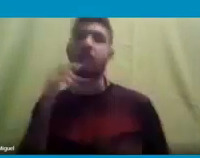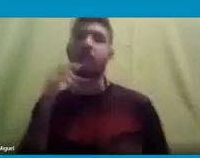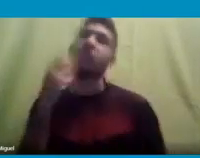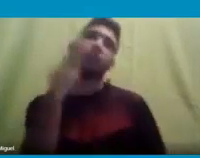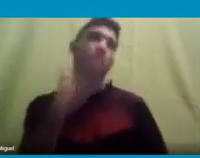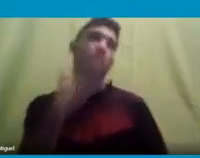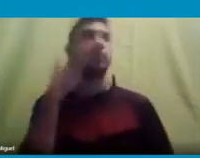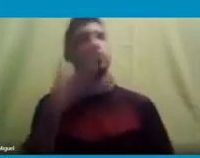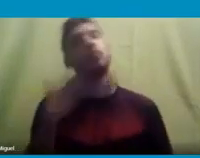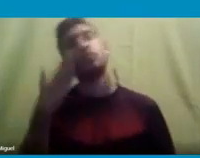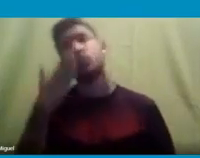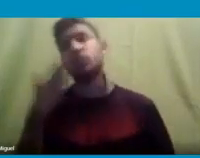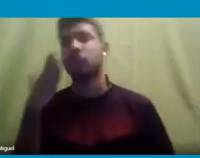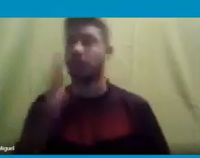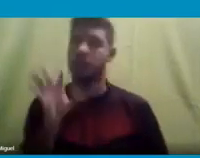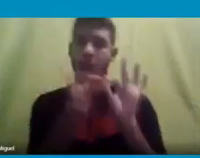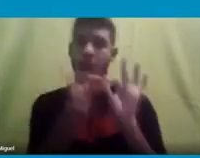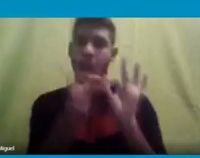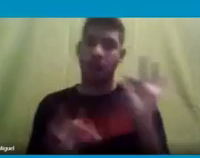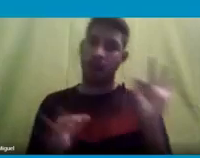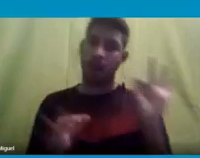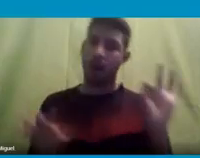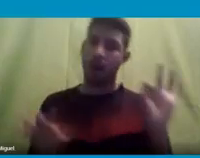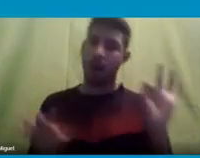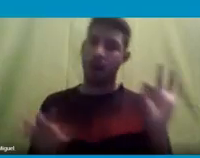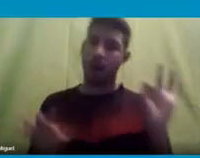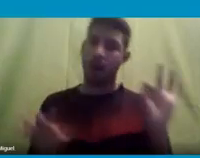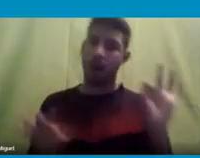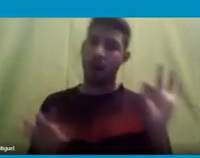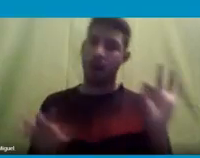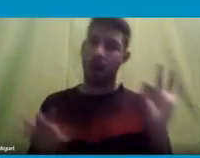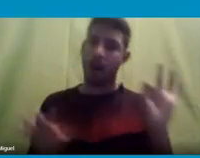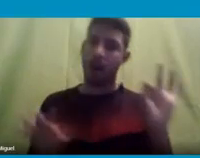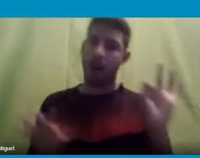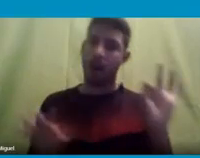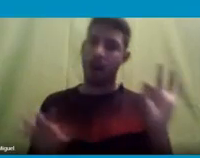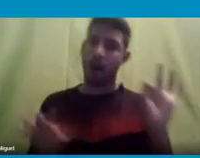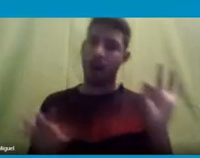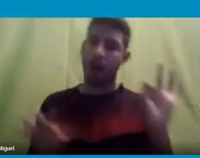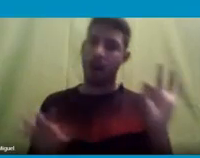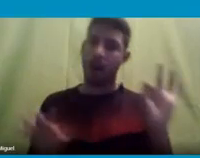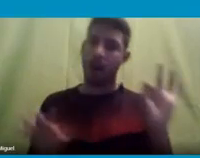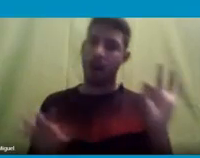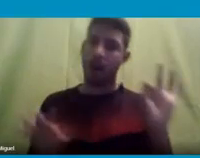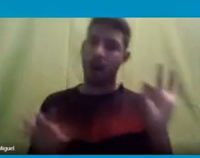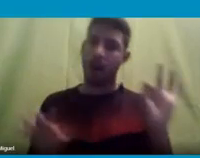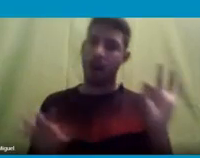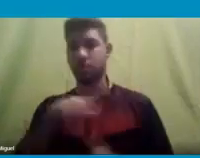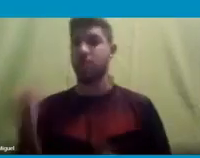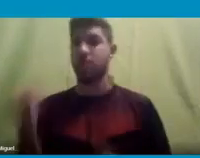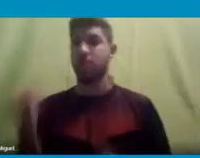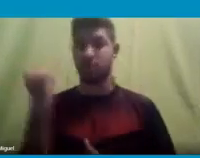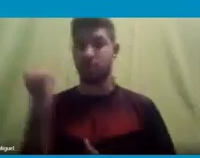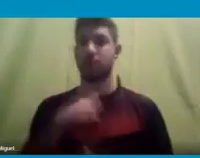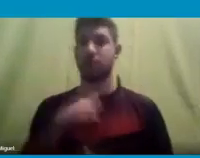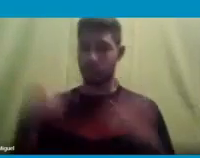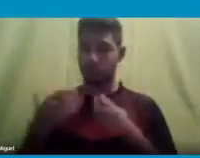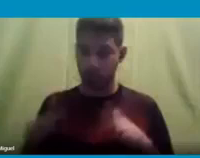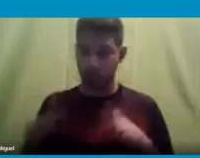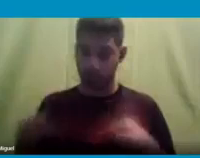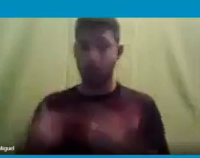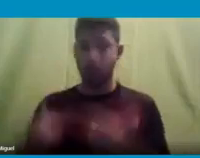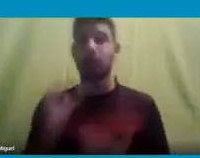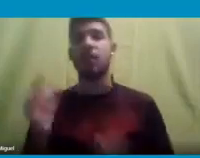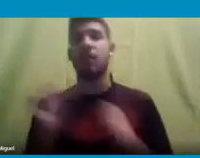que, obviamente, tem coisas erradas, coisas que não são tão importantes, mas que ajam. Quero saber o que, que as pessoas estão fazendo